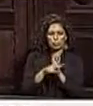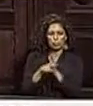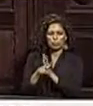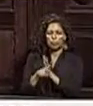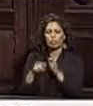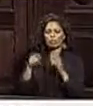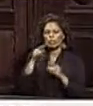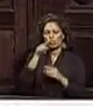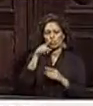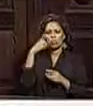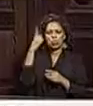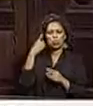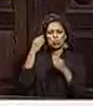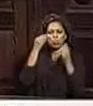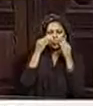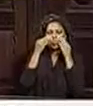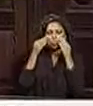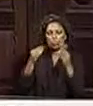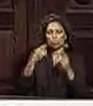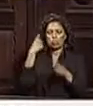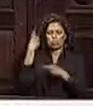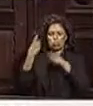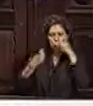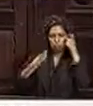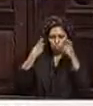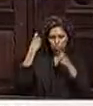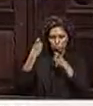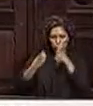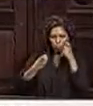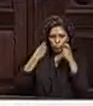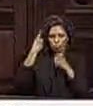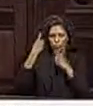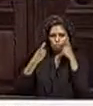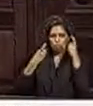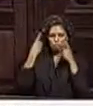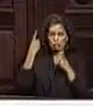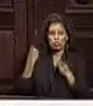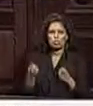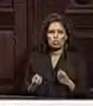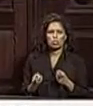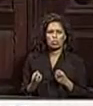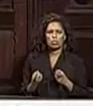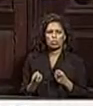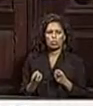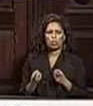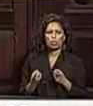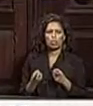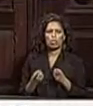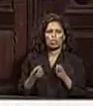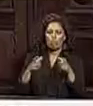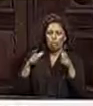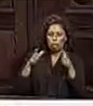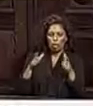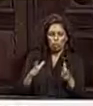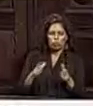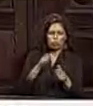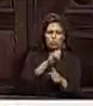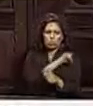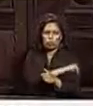mostra preocupação em relação àquilo que de mal está querendo se fazer ao estado do Rio de